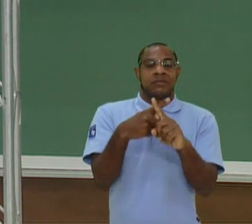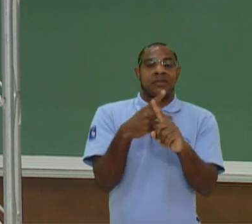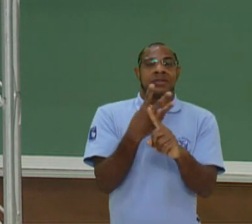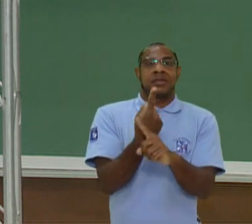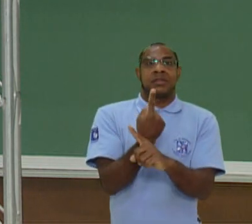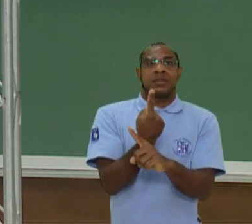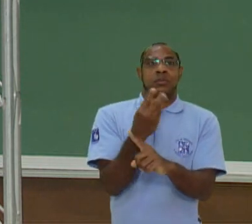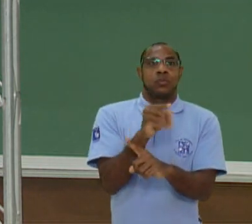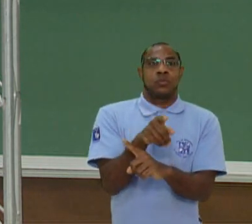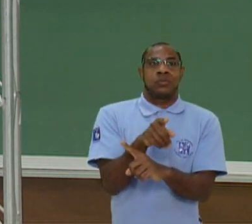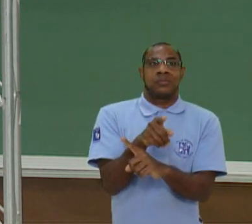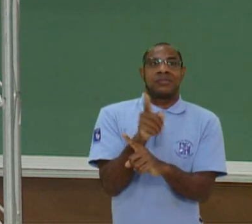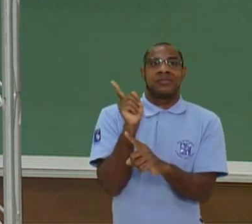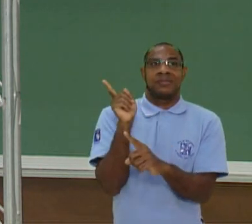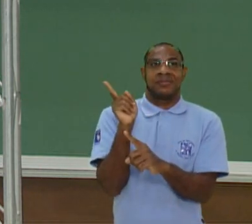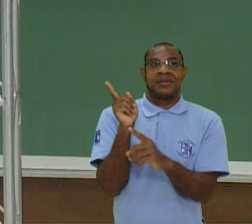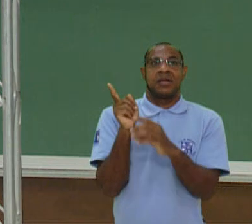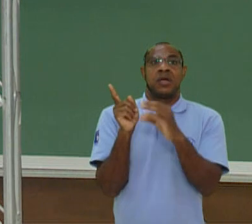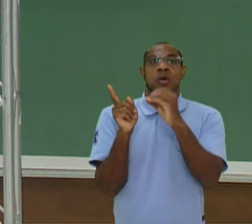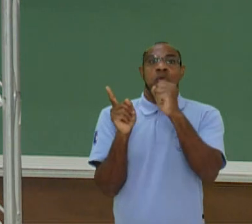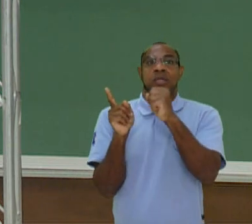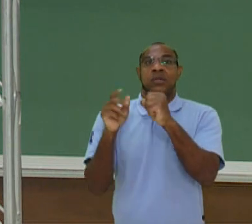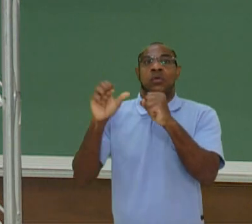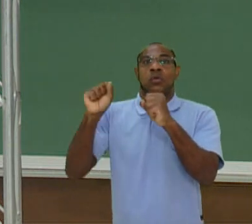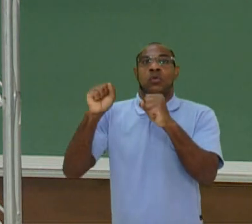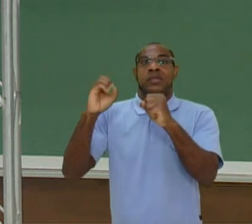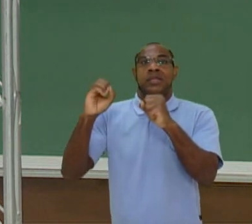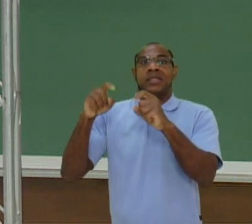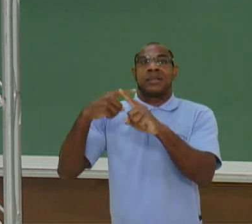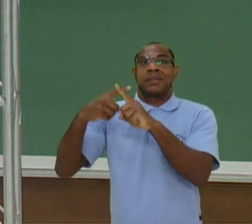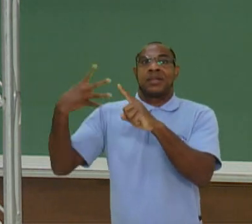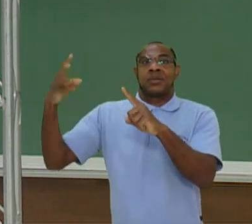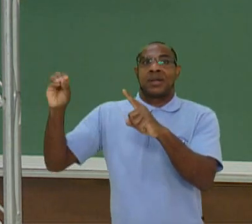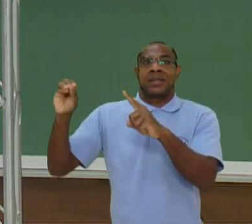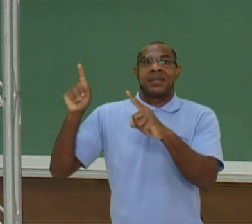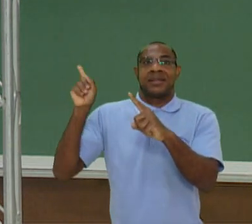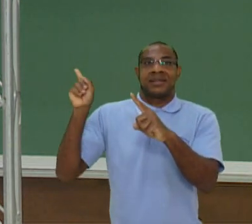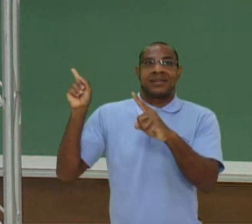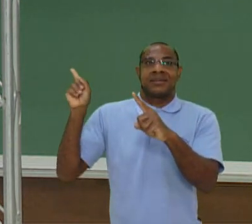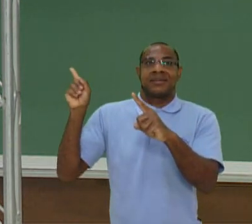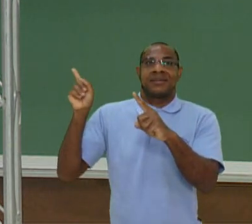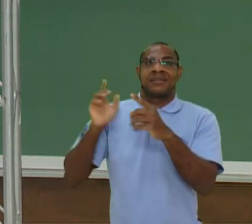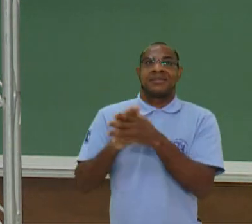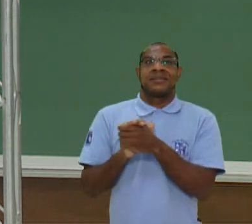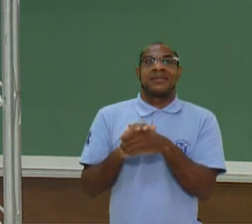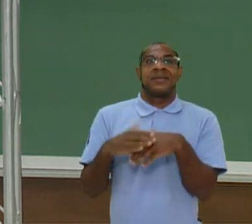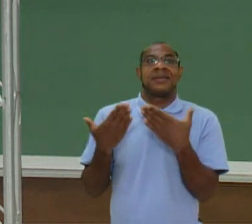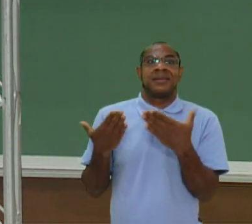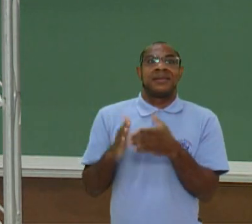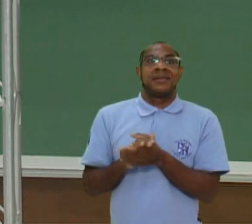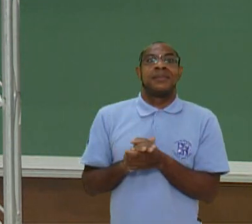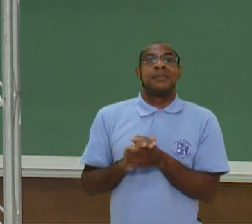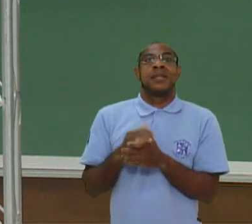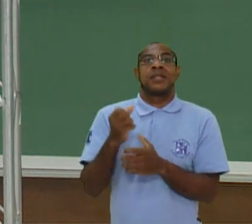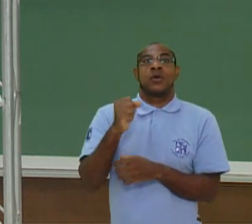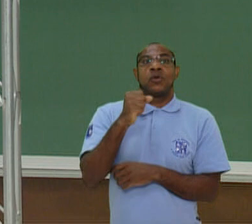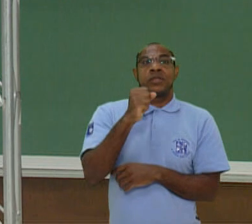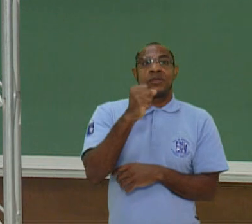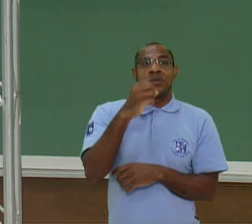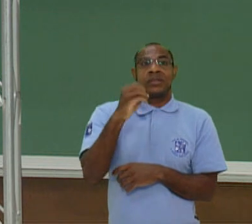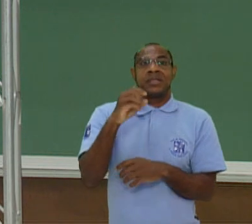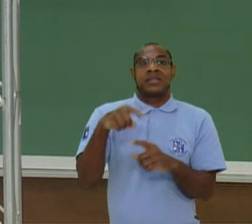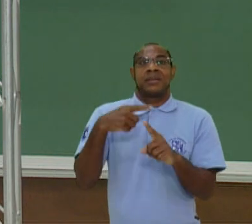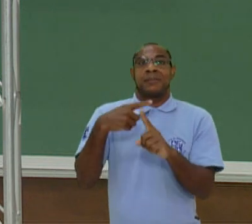de 80 mais 40, que é a soma dos argumentos, mais i seno de 80 mais 40, que é a soma dos